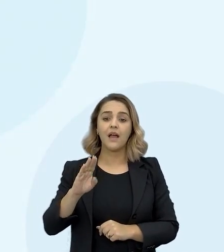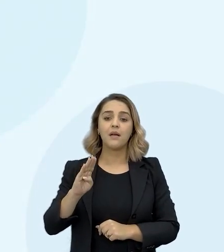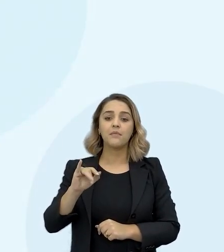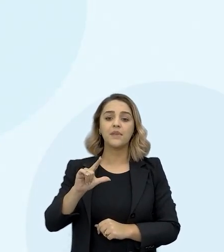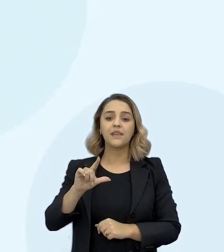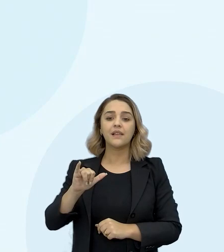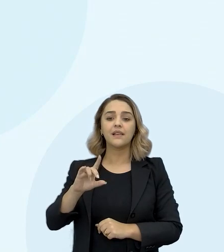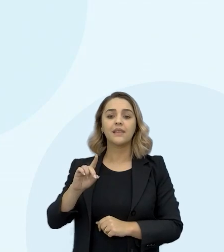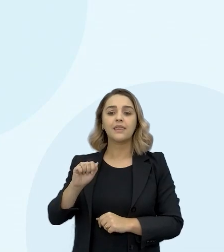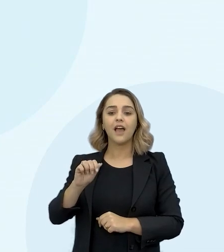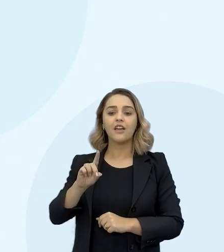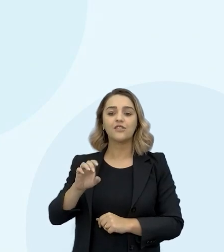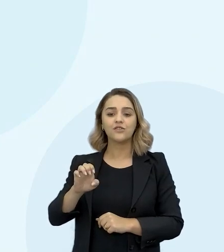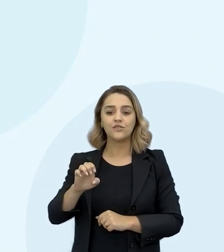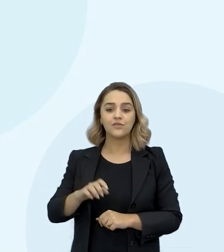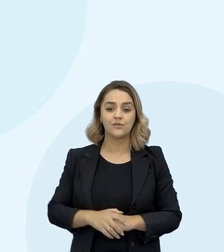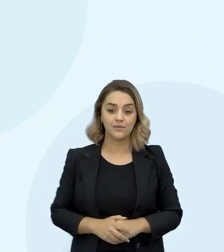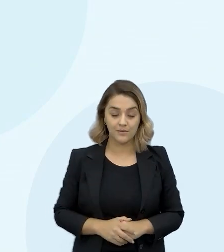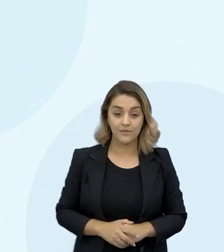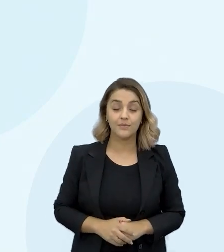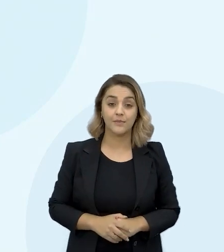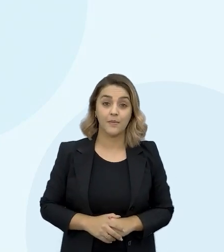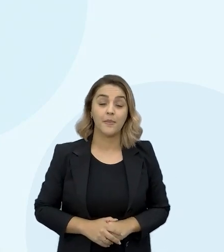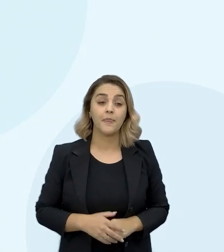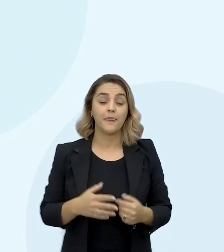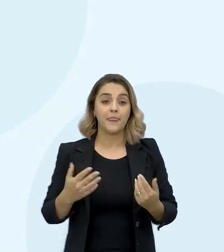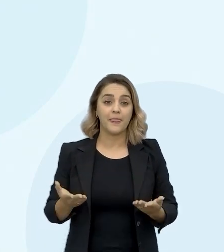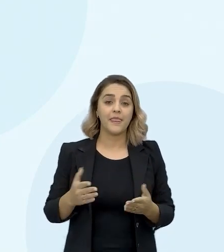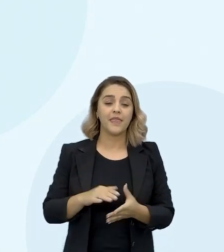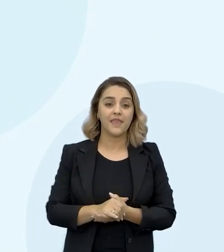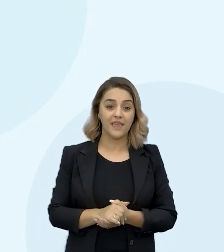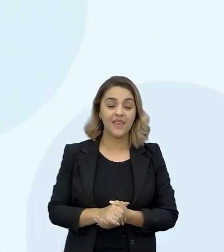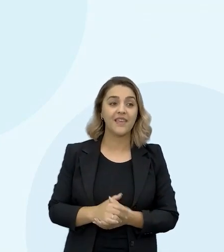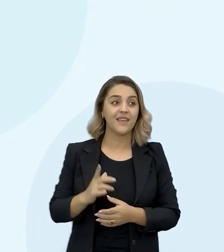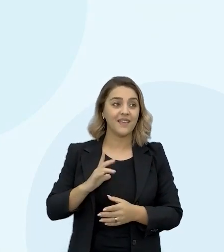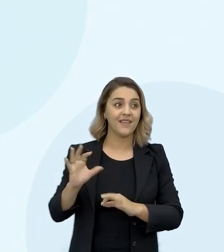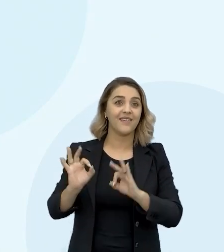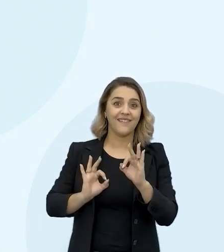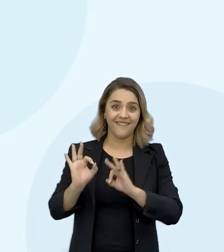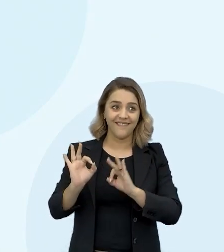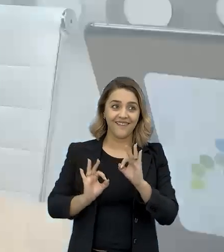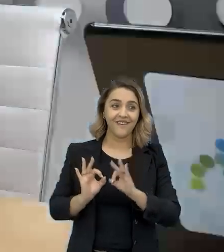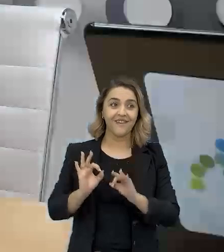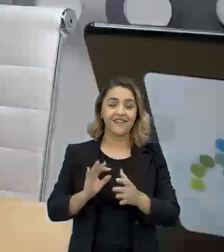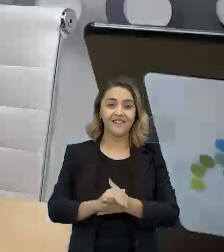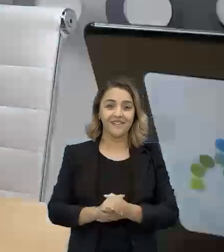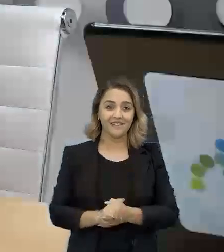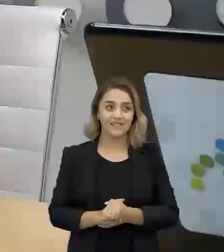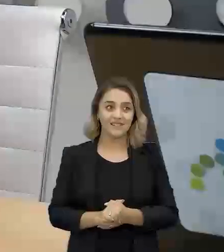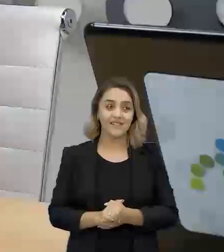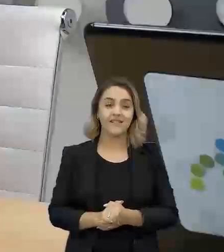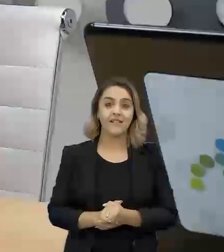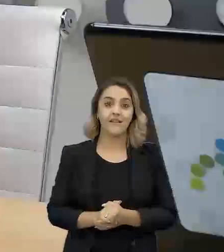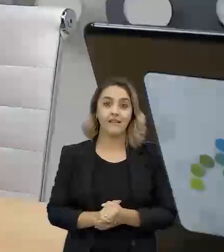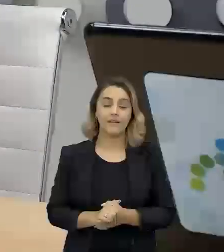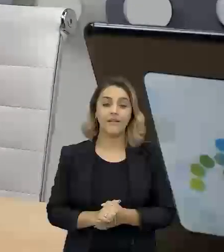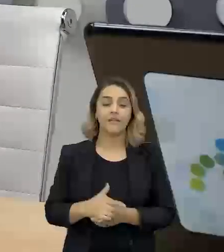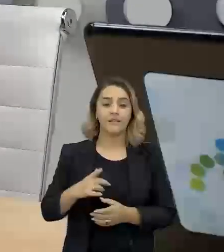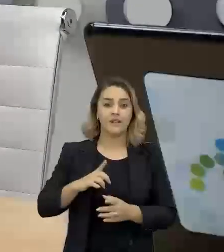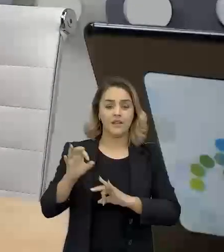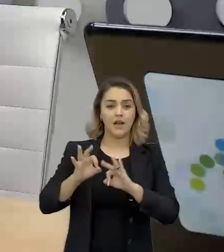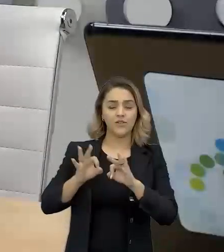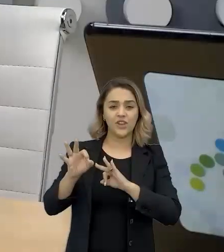esqueci aqui na minha colinha, que eu falei assim, ó, que mais isso deve ser planejado prévio, tá, gente? A gente sempre tem que ter um planejamento